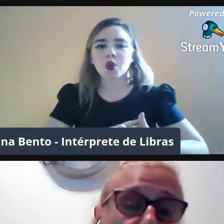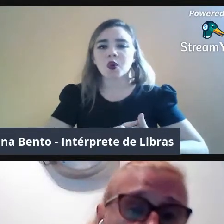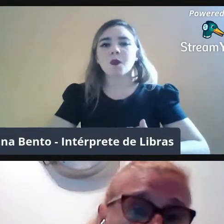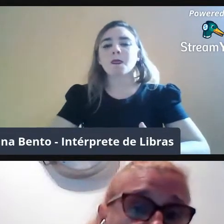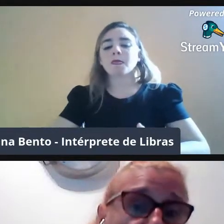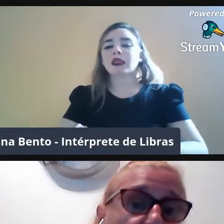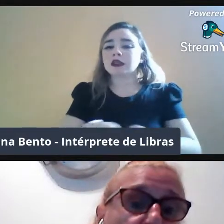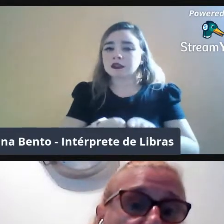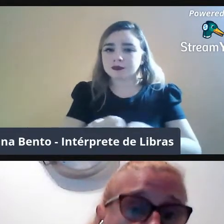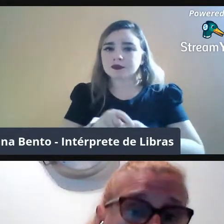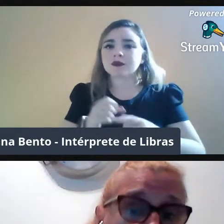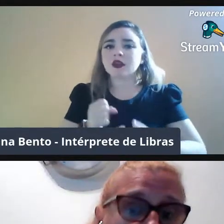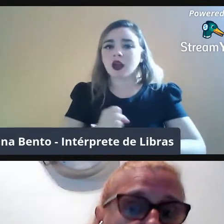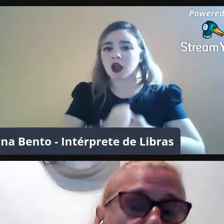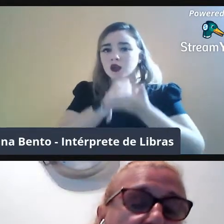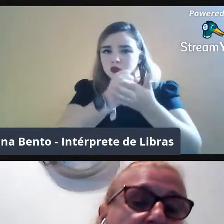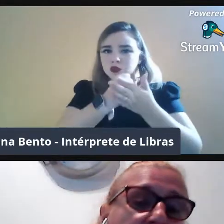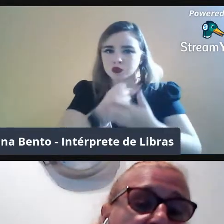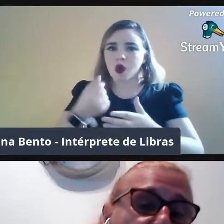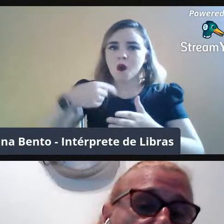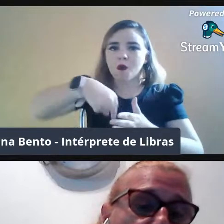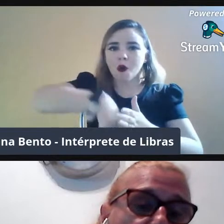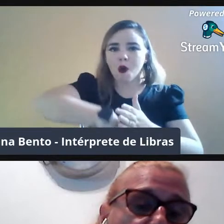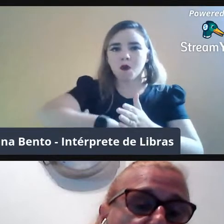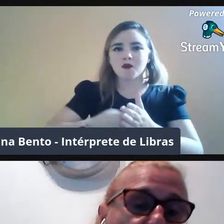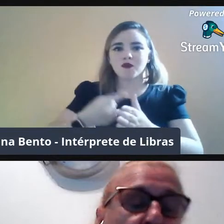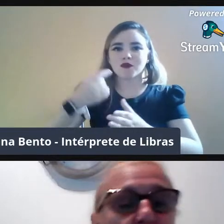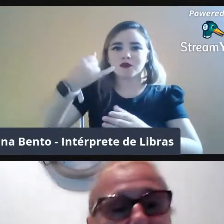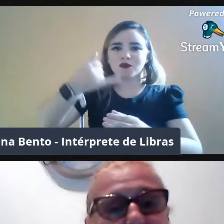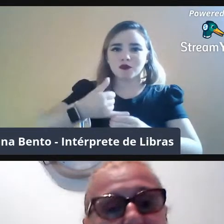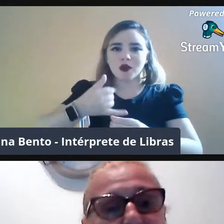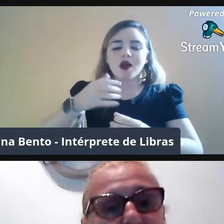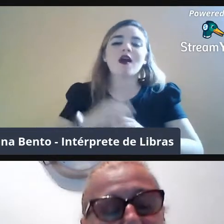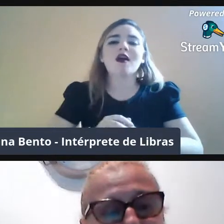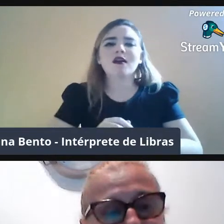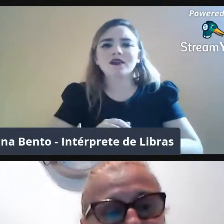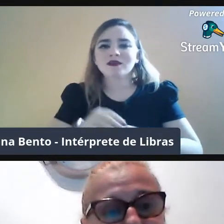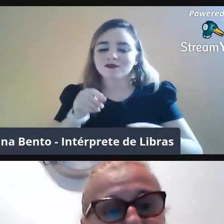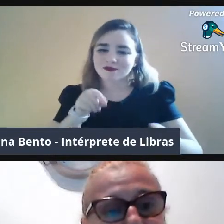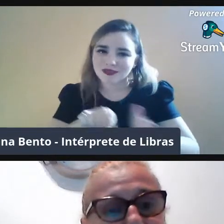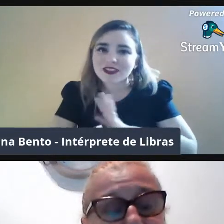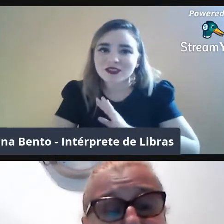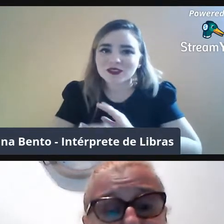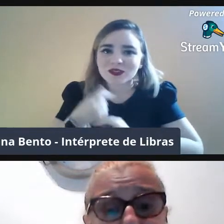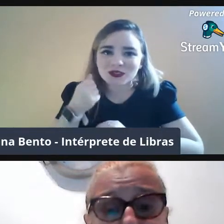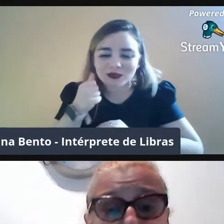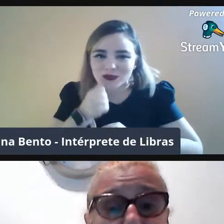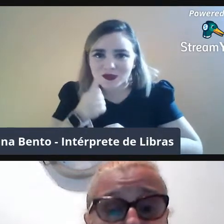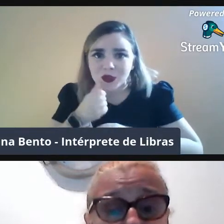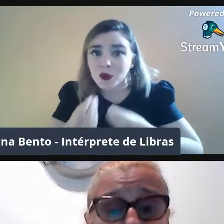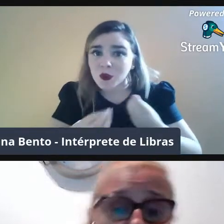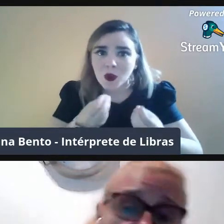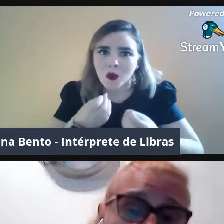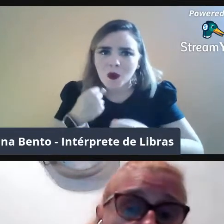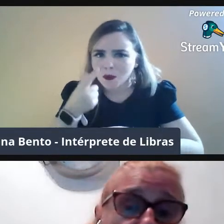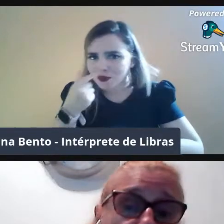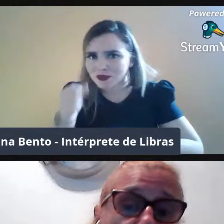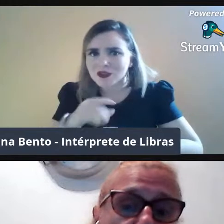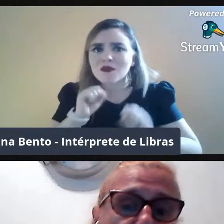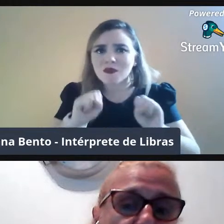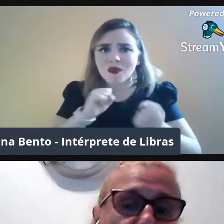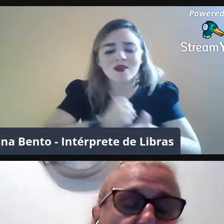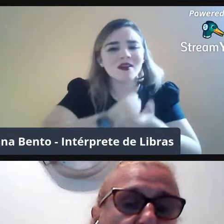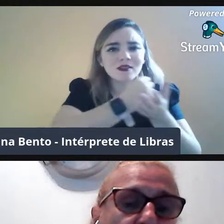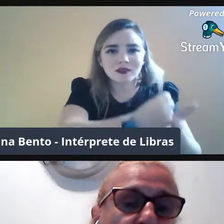como combustível, como energia. Aí a Joana perguntou como é que o lixo pode ser nossos aliados quando eu transformo esse lixo